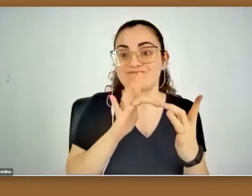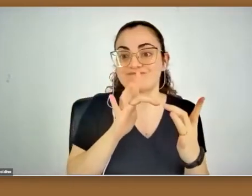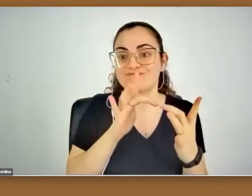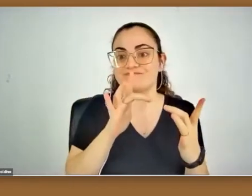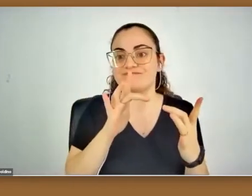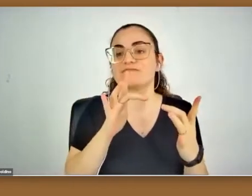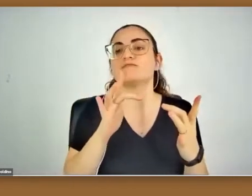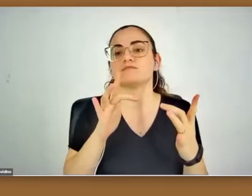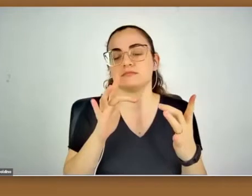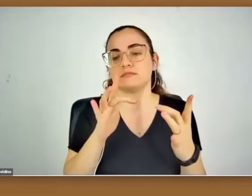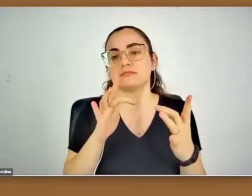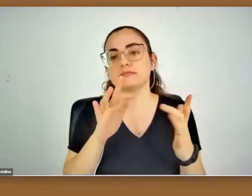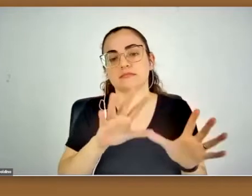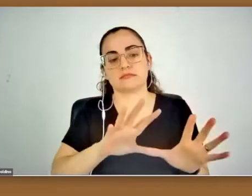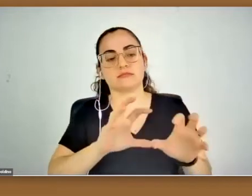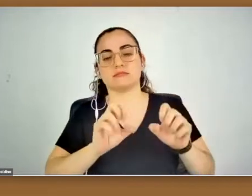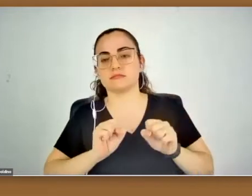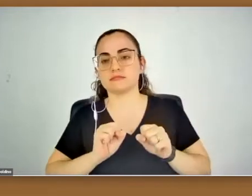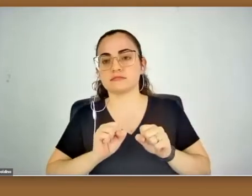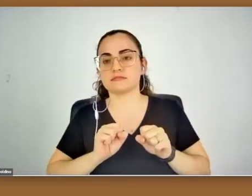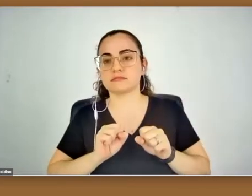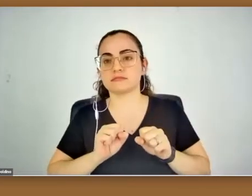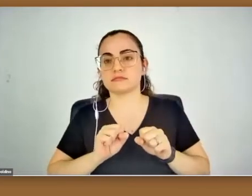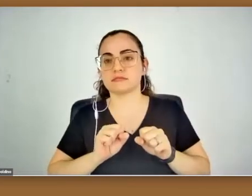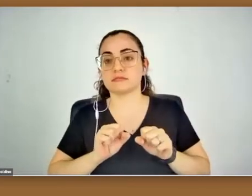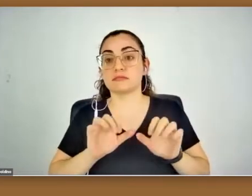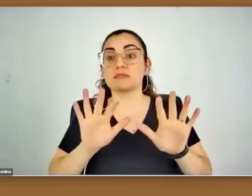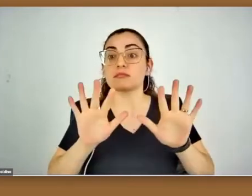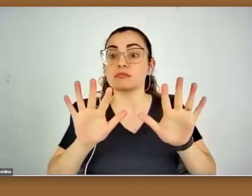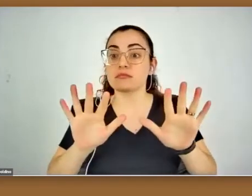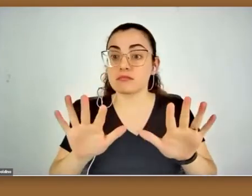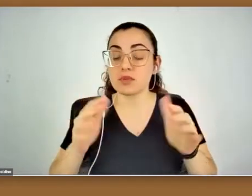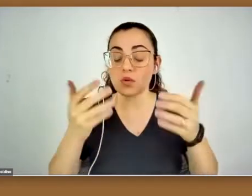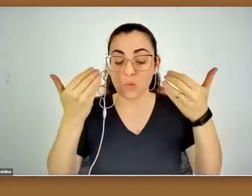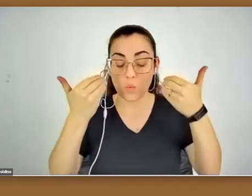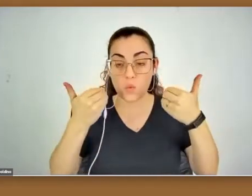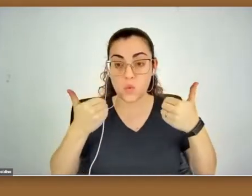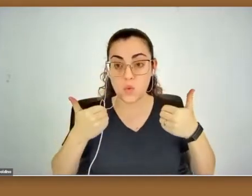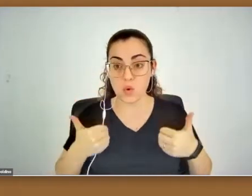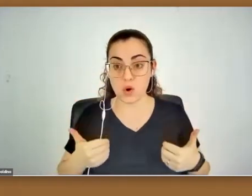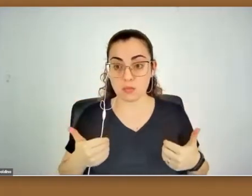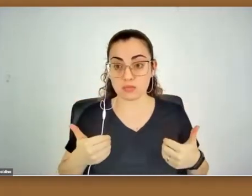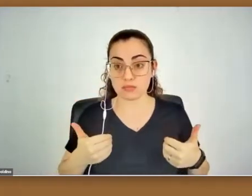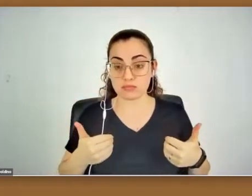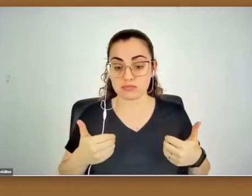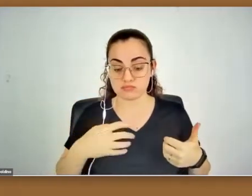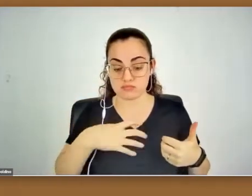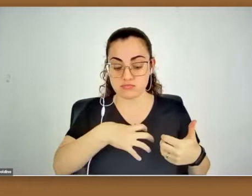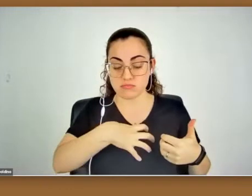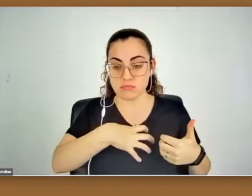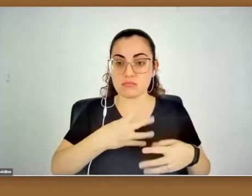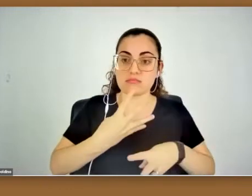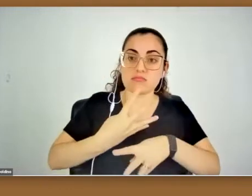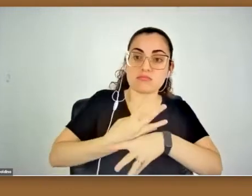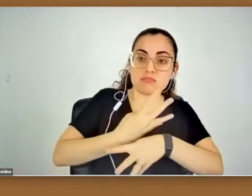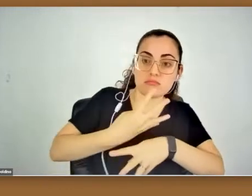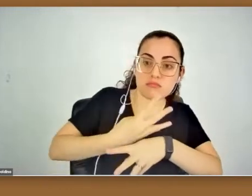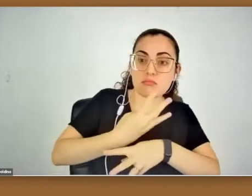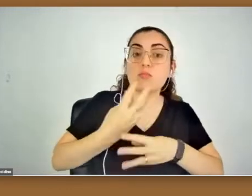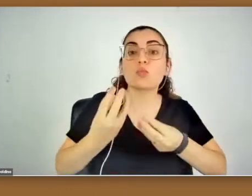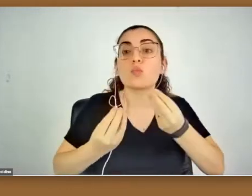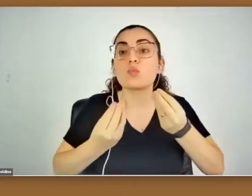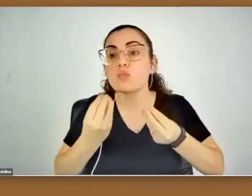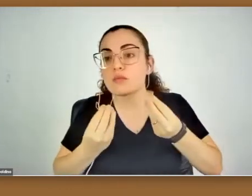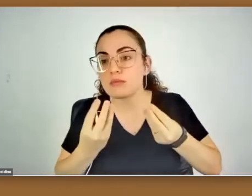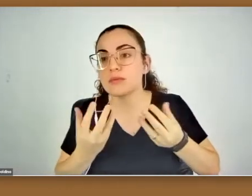Mas também tem a ver da forma que o organismo dela responde a isso. E aí, né, ela vai ter as manifestações, que são, né, esses